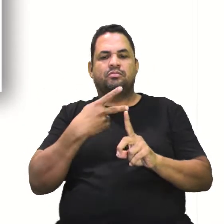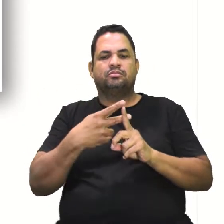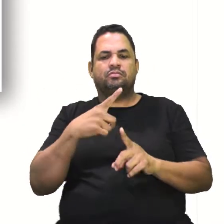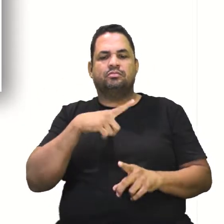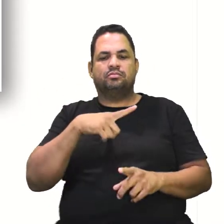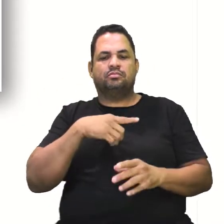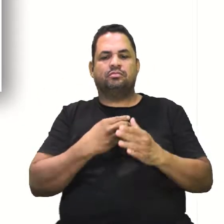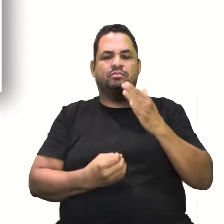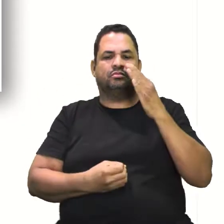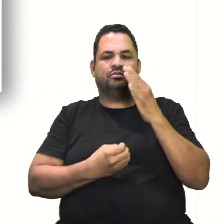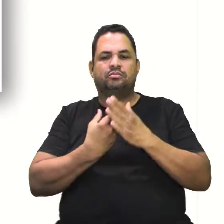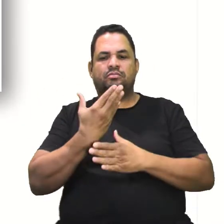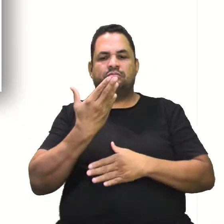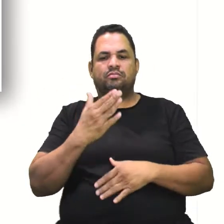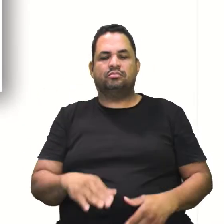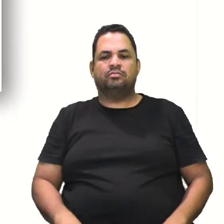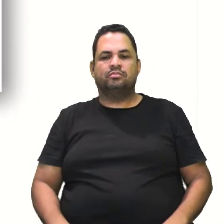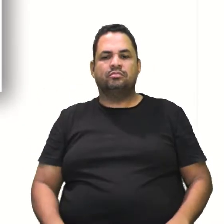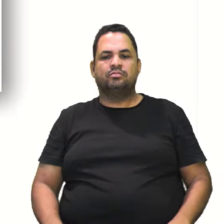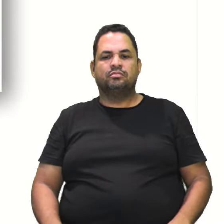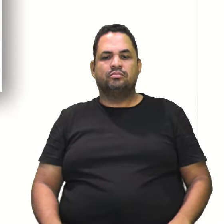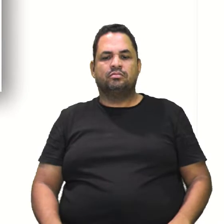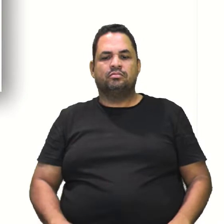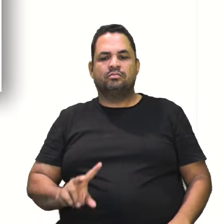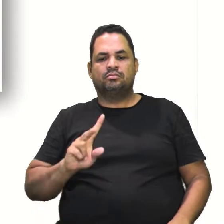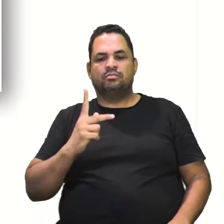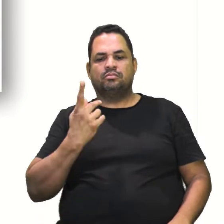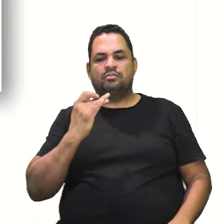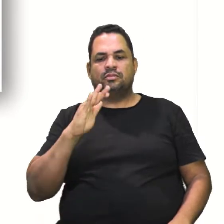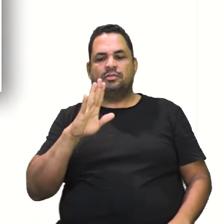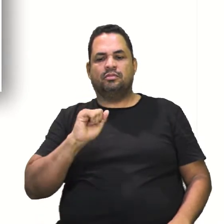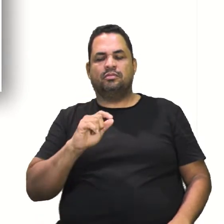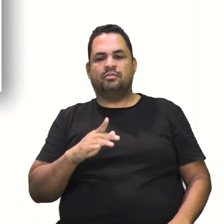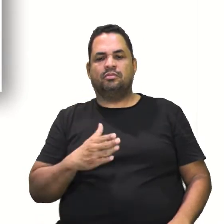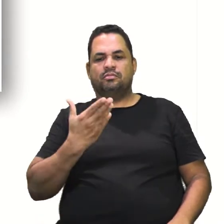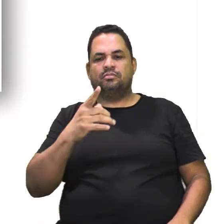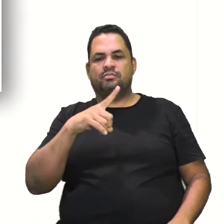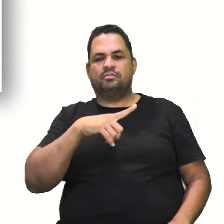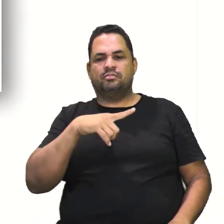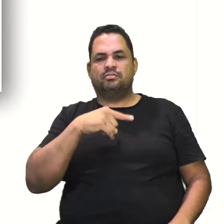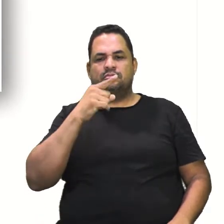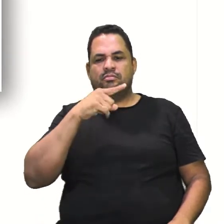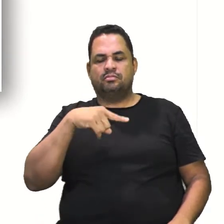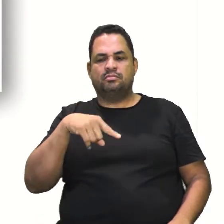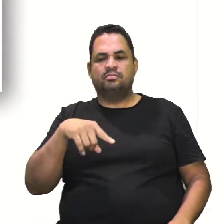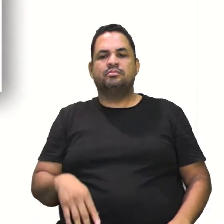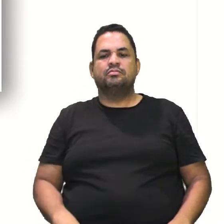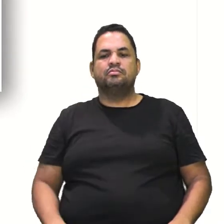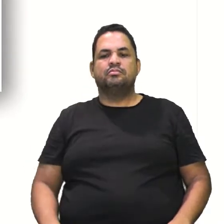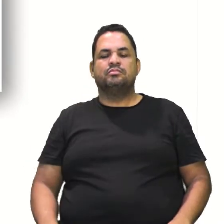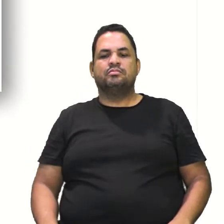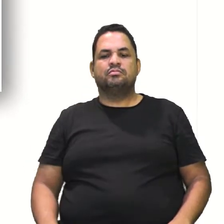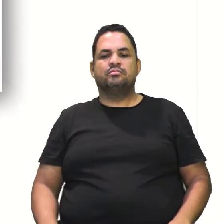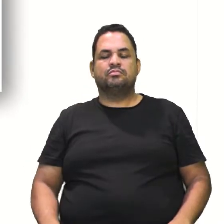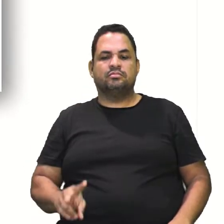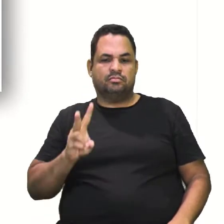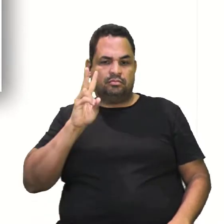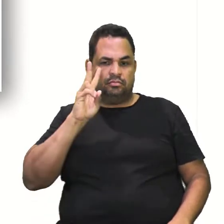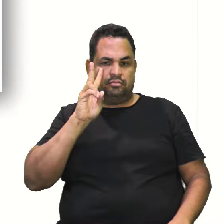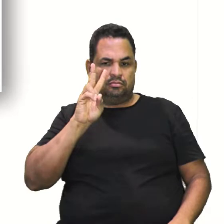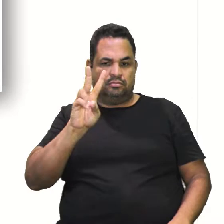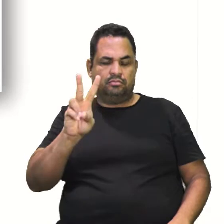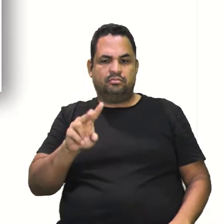gerar aquela seção cônica chamada de hipérbole. Então aqui, ó, deixa eu pegar o azulzinho, fica melhor de